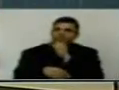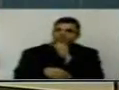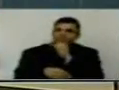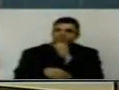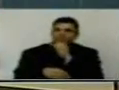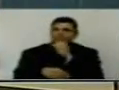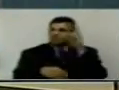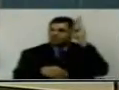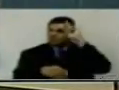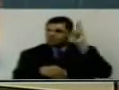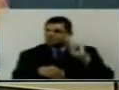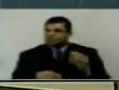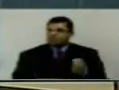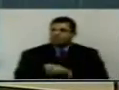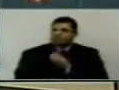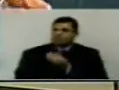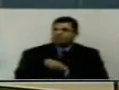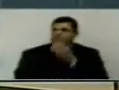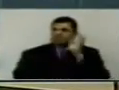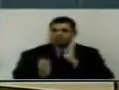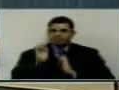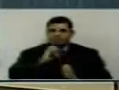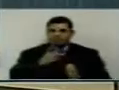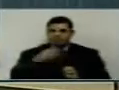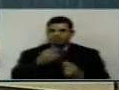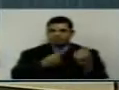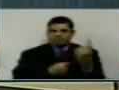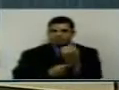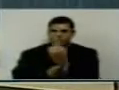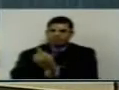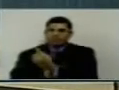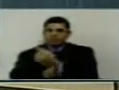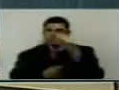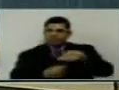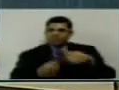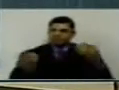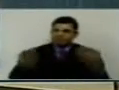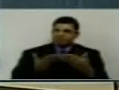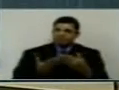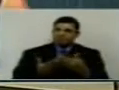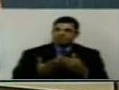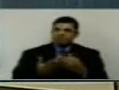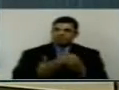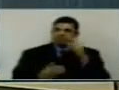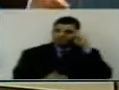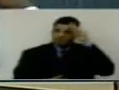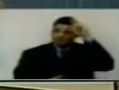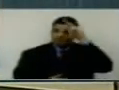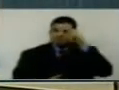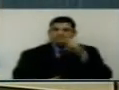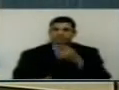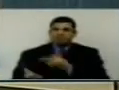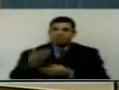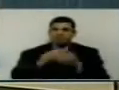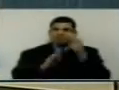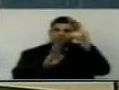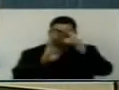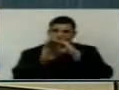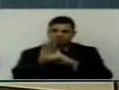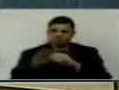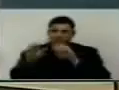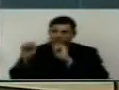de vida, com compromisso público de cada homem público que está aqui, com a força e o fortalecimento de